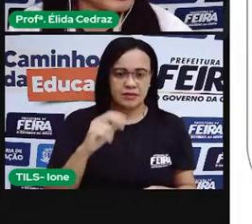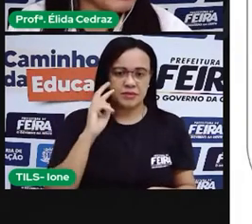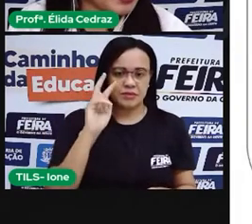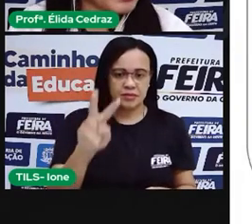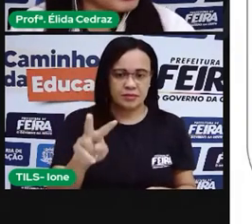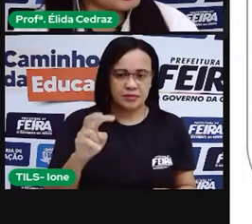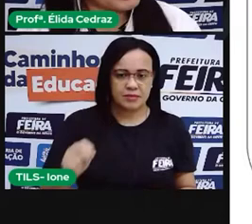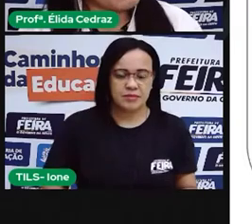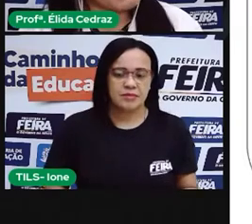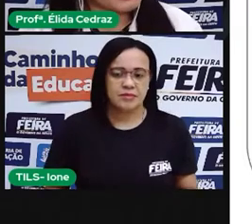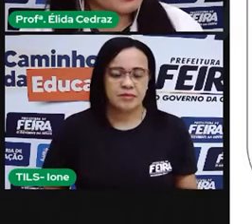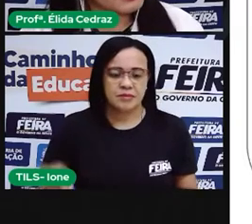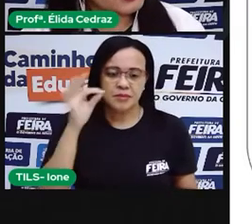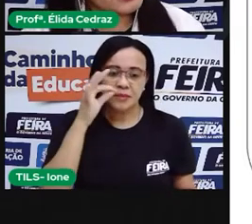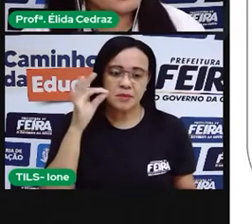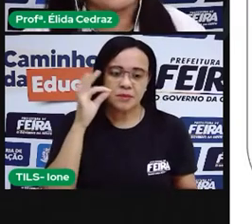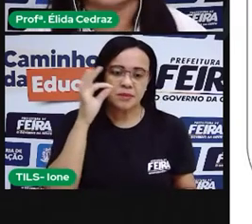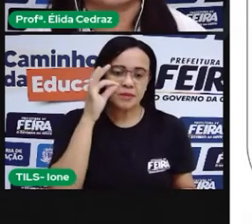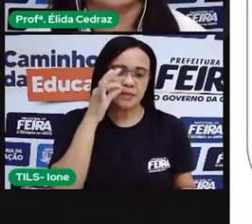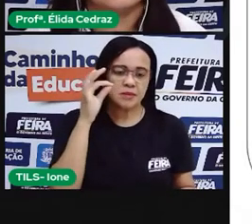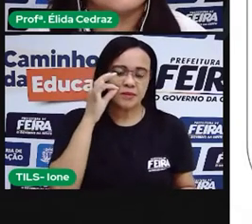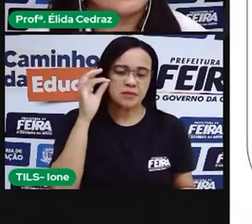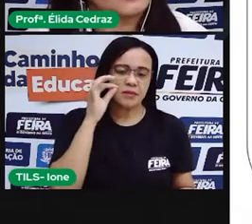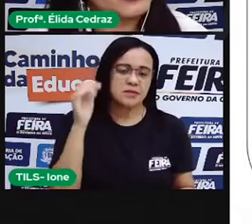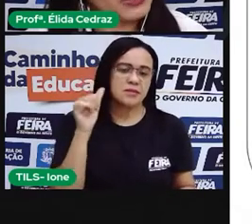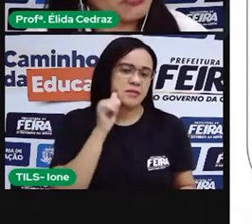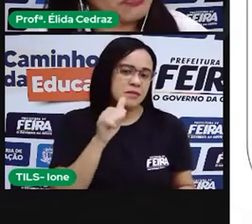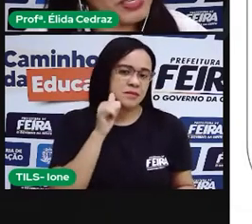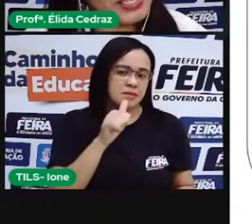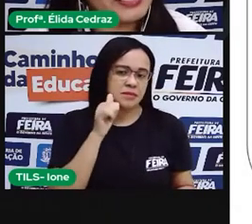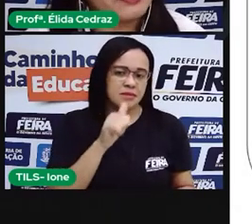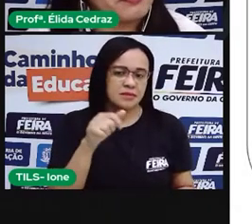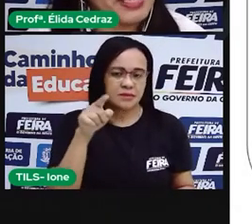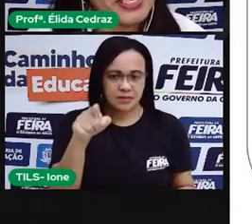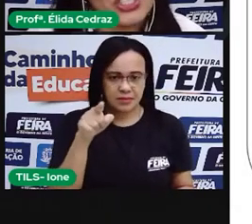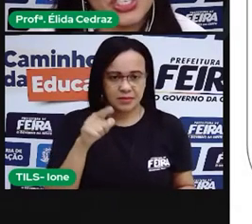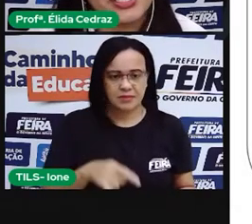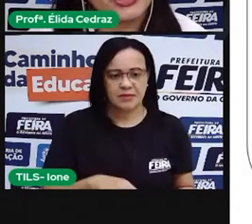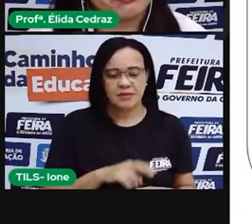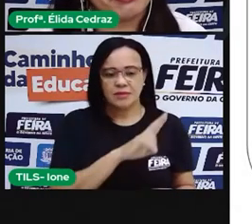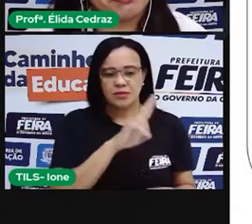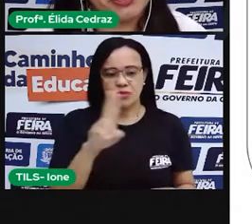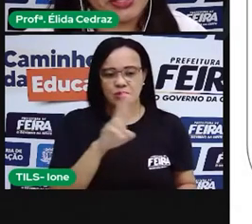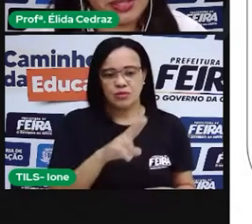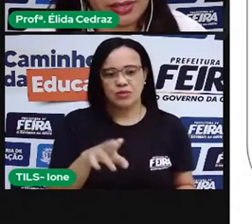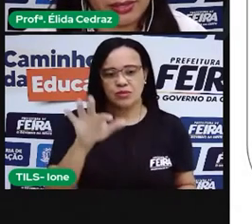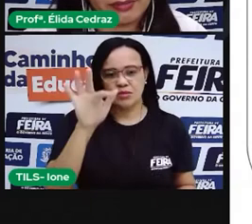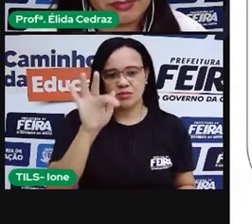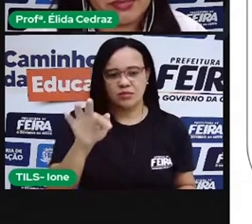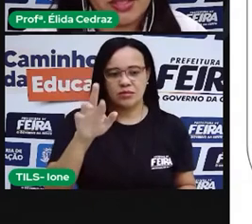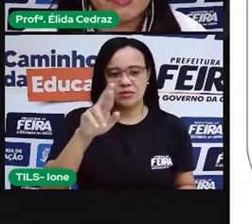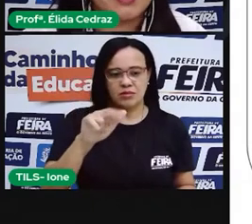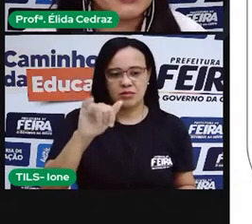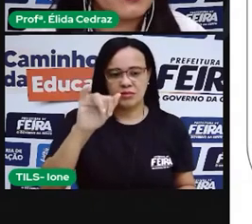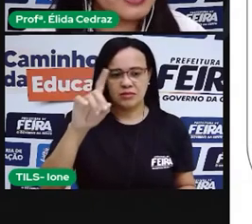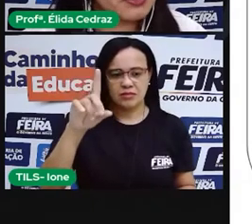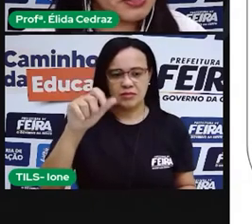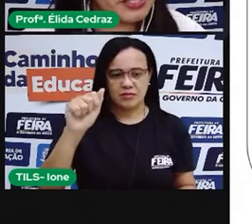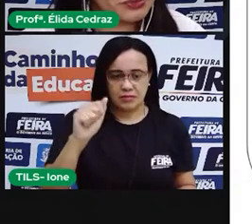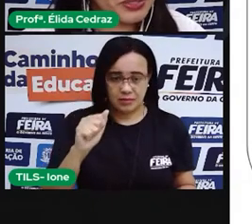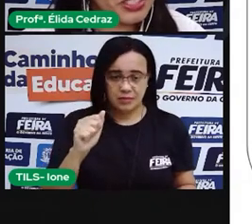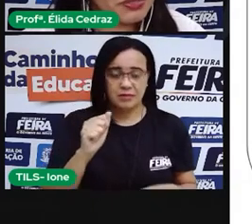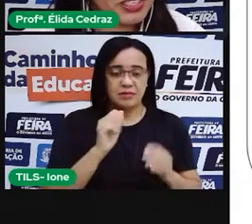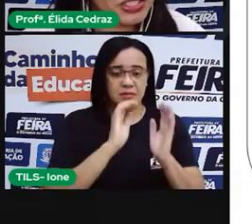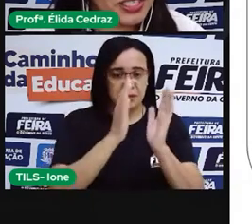Olha só, eu trouxe uma ratinha para vocês conhecerem. Eu sou Frida, uma ratinha de biblioteca. Vamos fazer